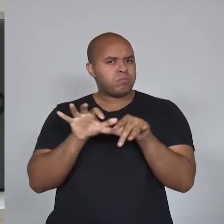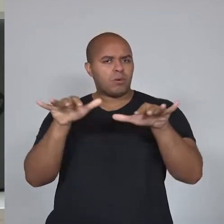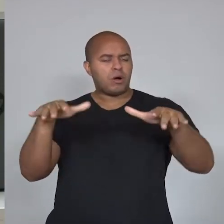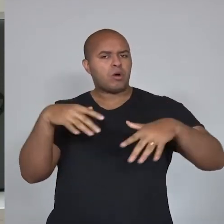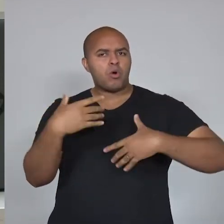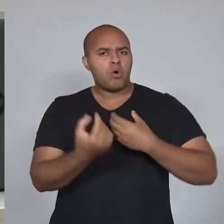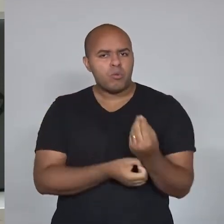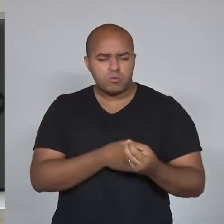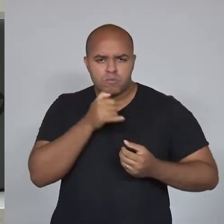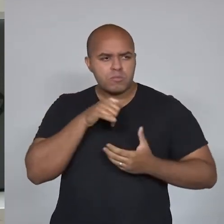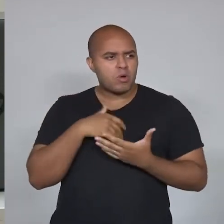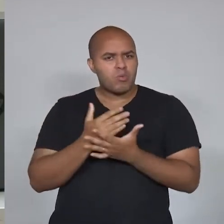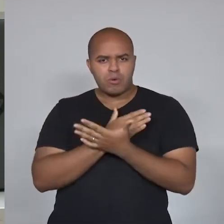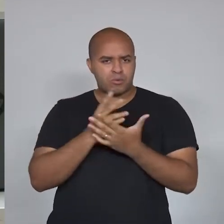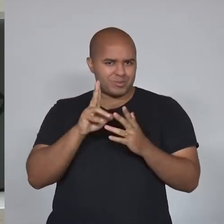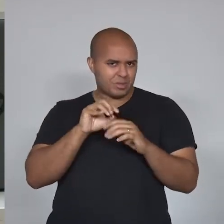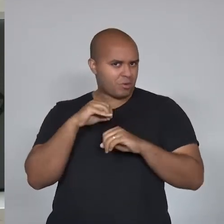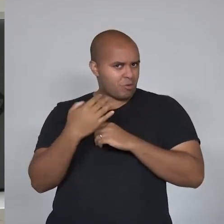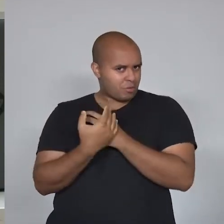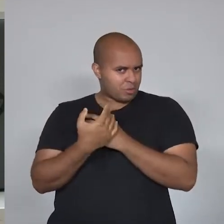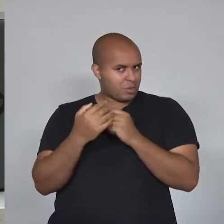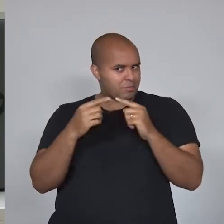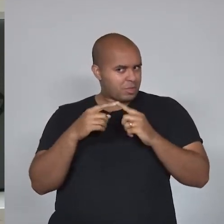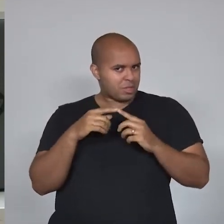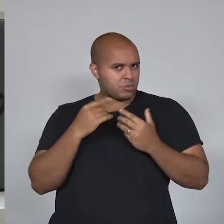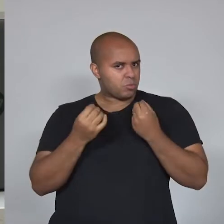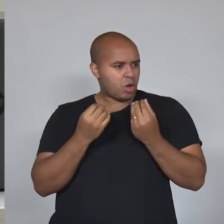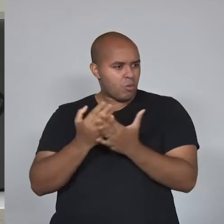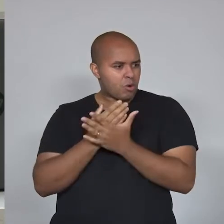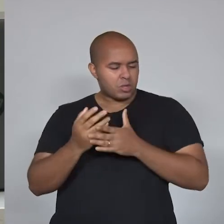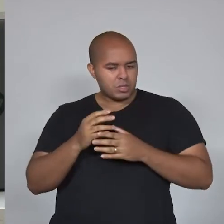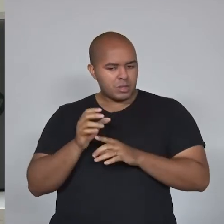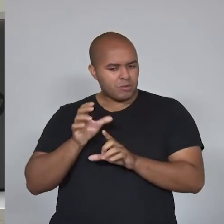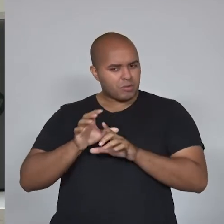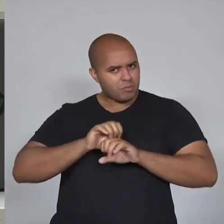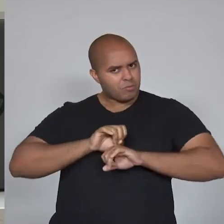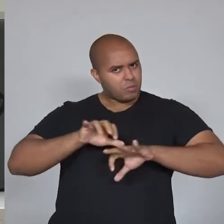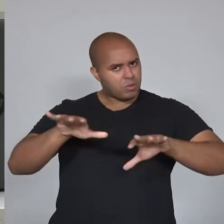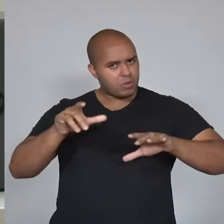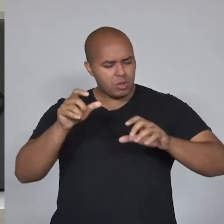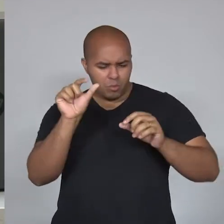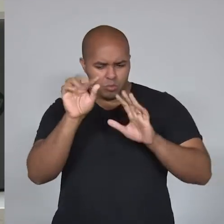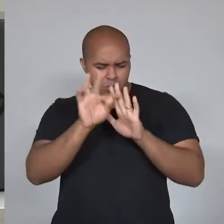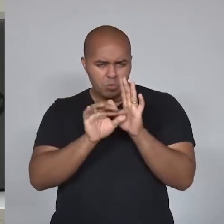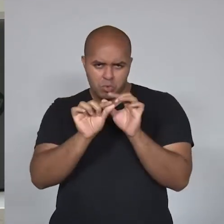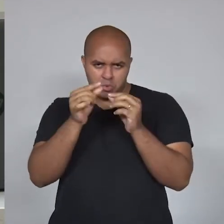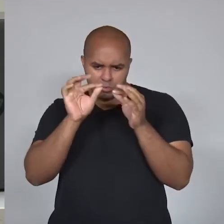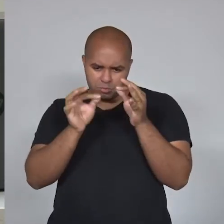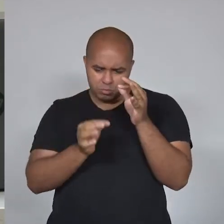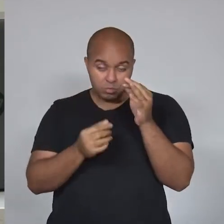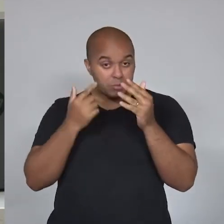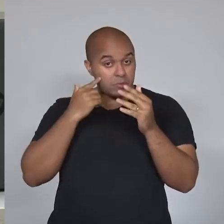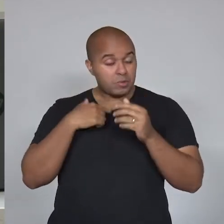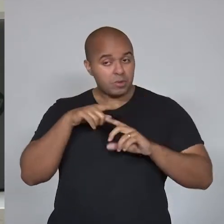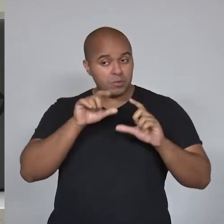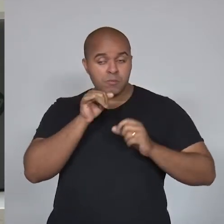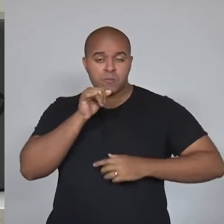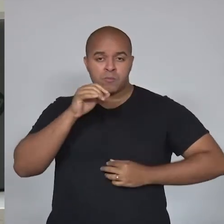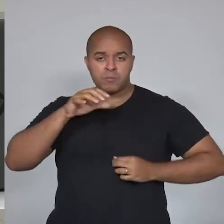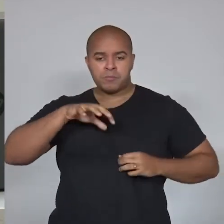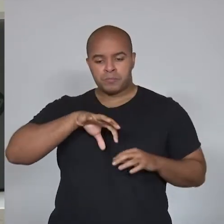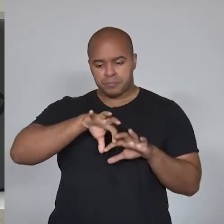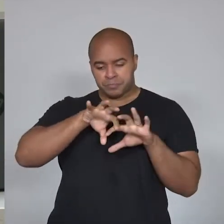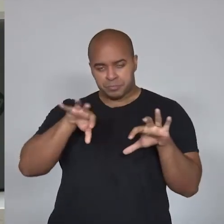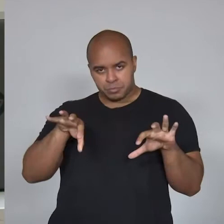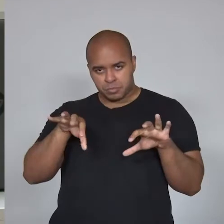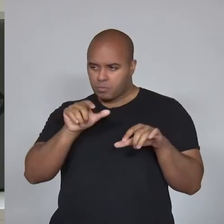E aí, uma outra história. A gente vai conversar um pouquinho sobre esse texto. Ele é um pouquinho longo, então nós optamos por